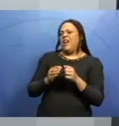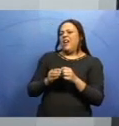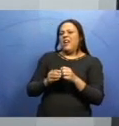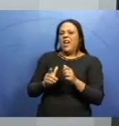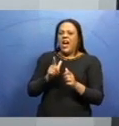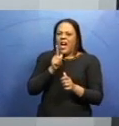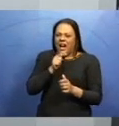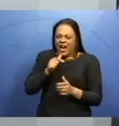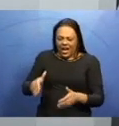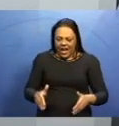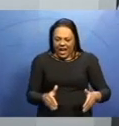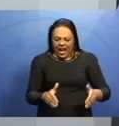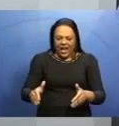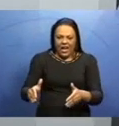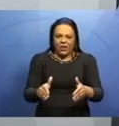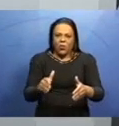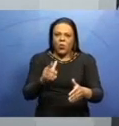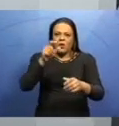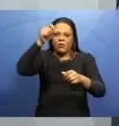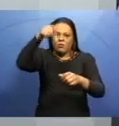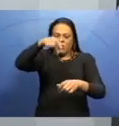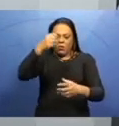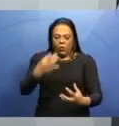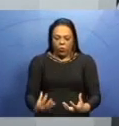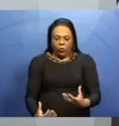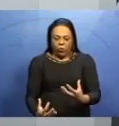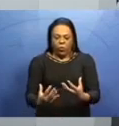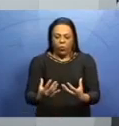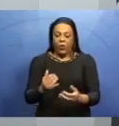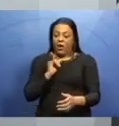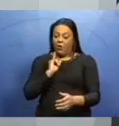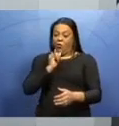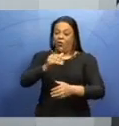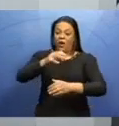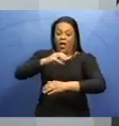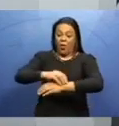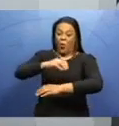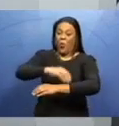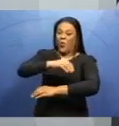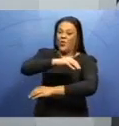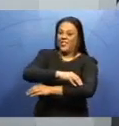lagoa borbulhando? Disse o sapo.